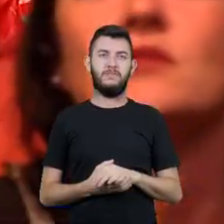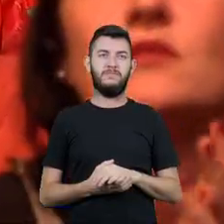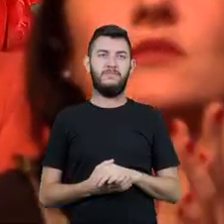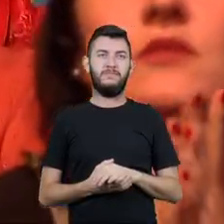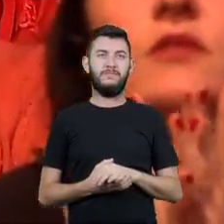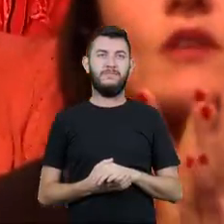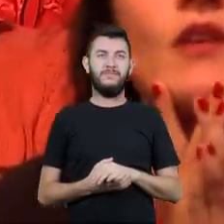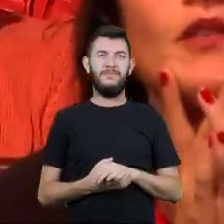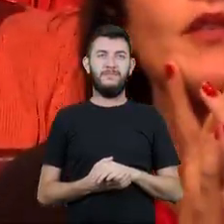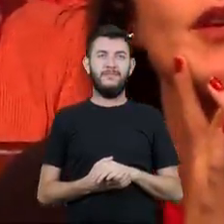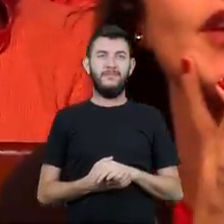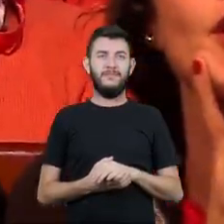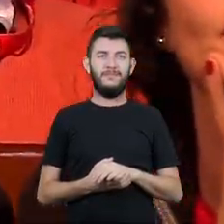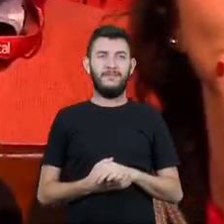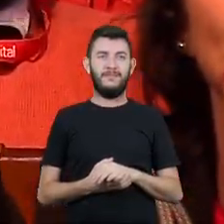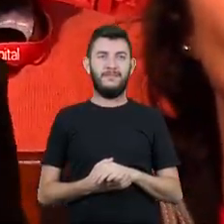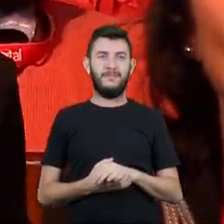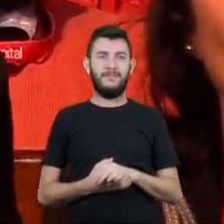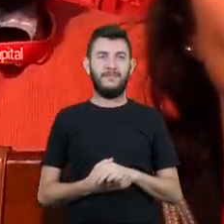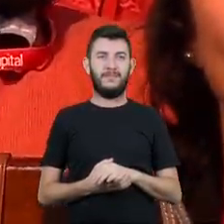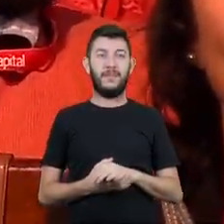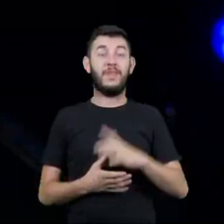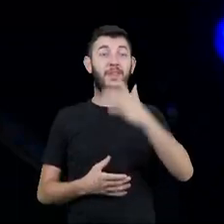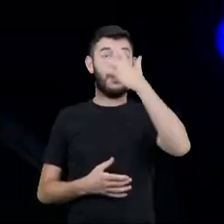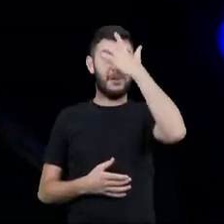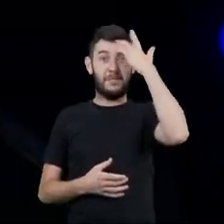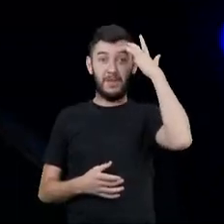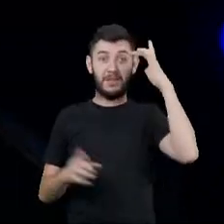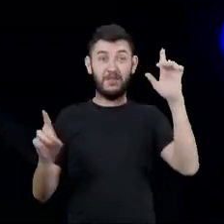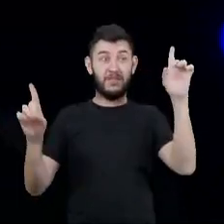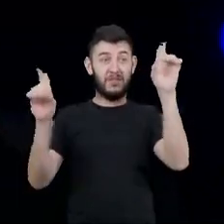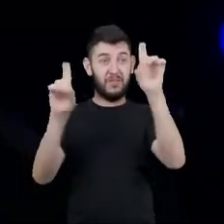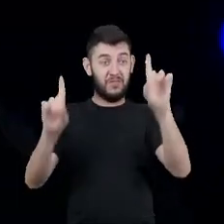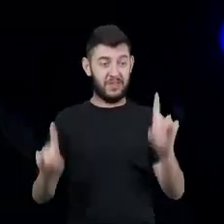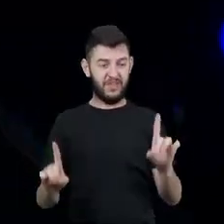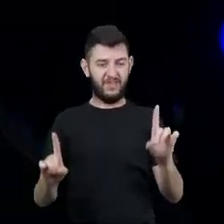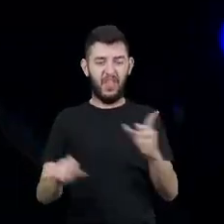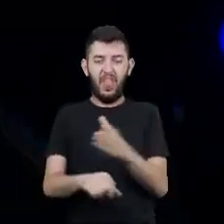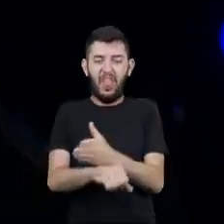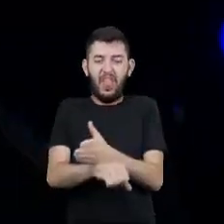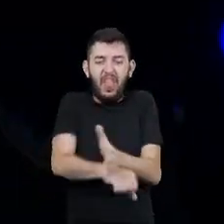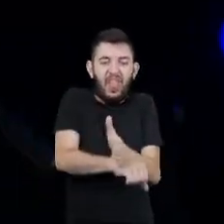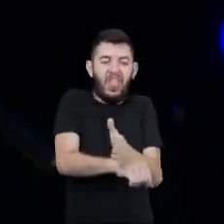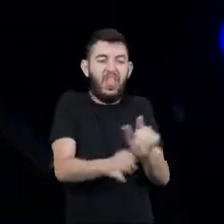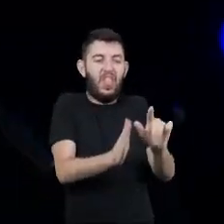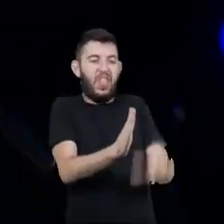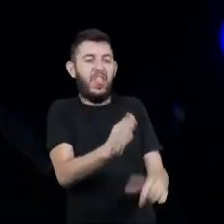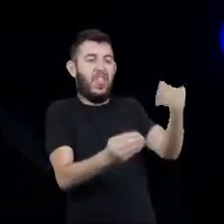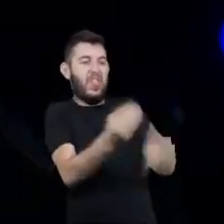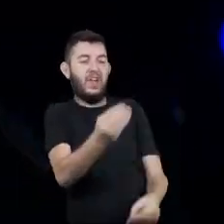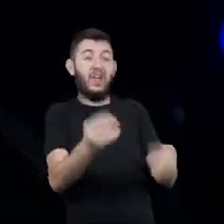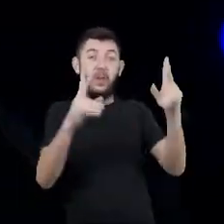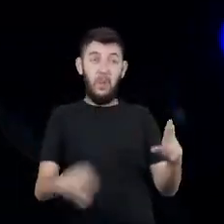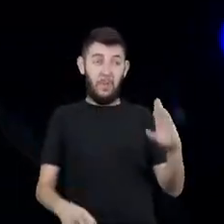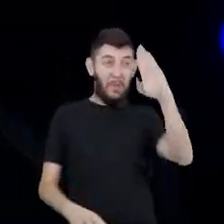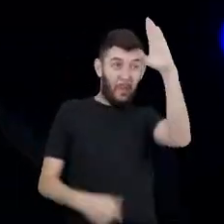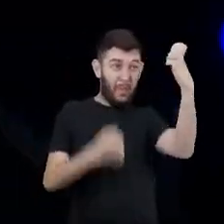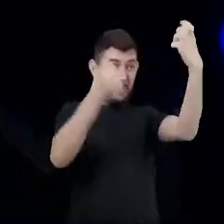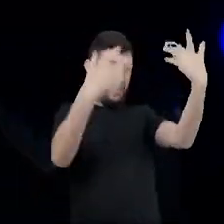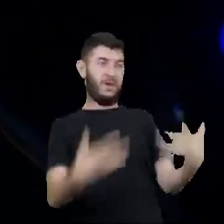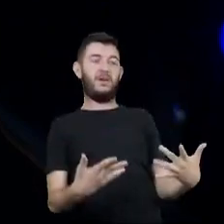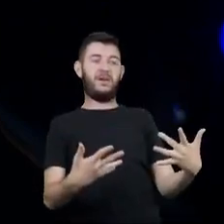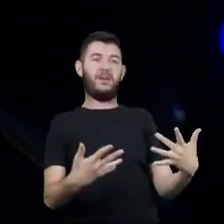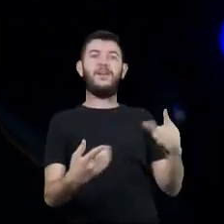Pessoas com deficiência não são um atraso, como diz o atual presidente. Muito pelo contrário, a gente